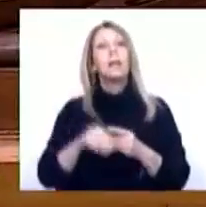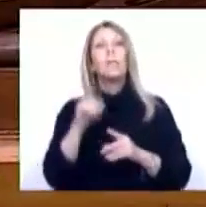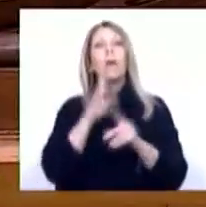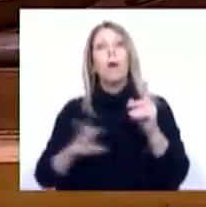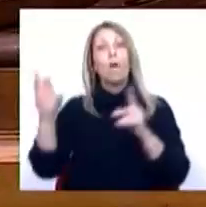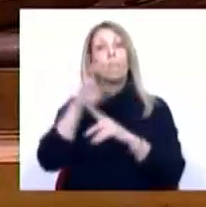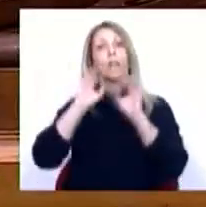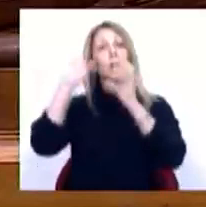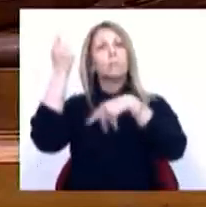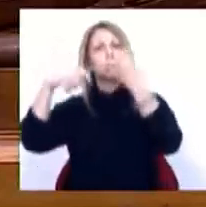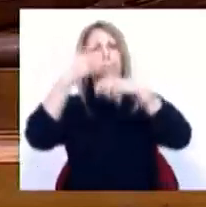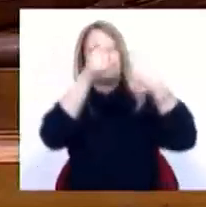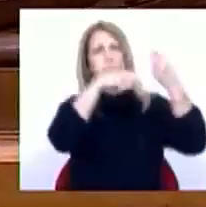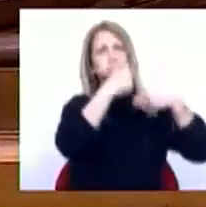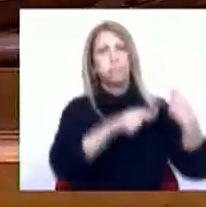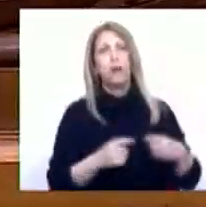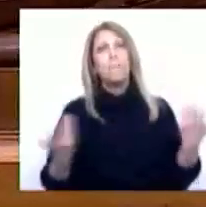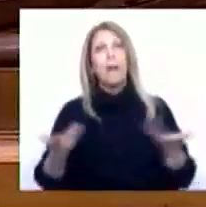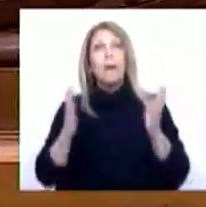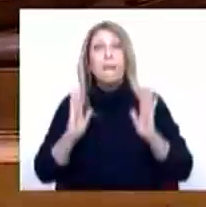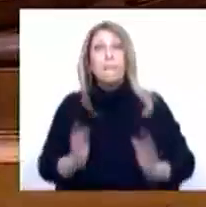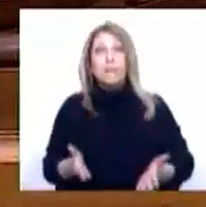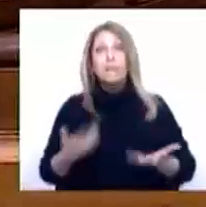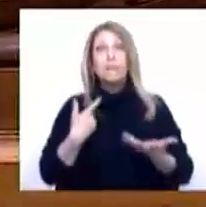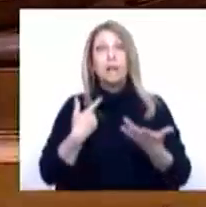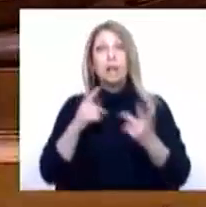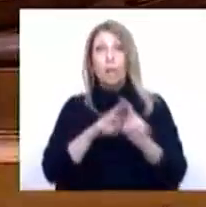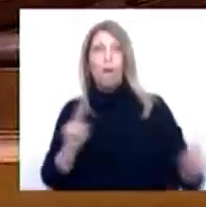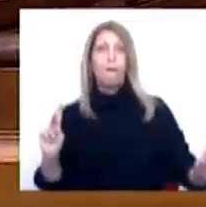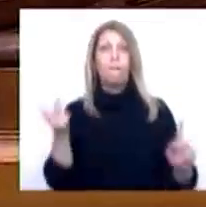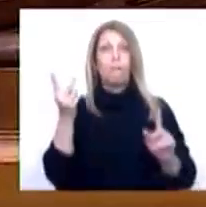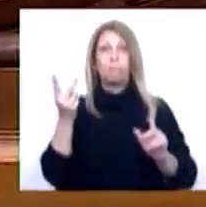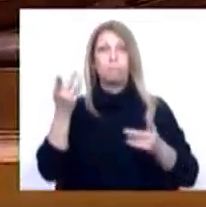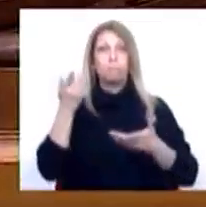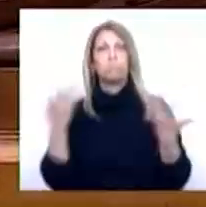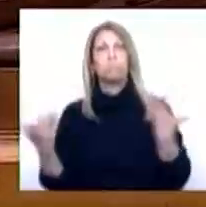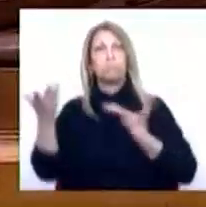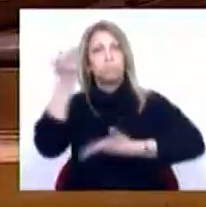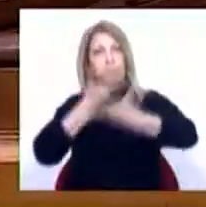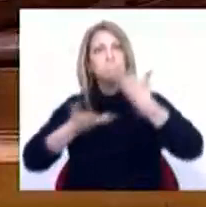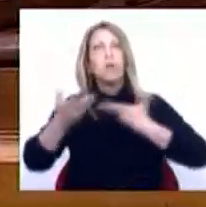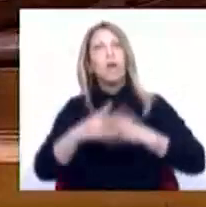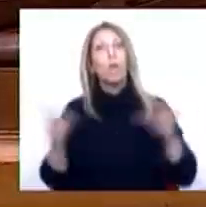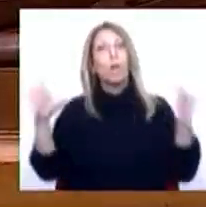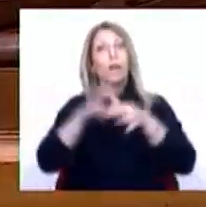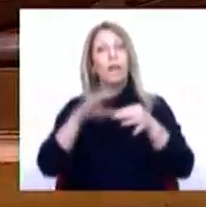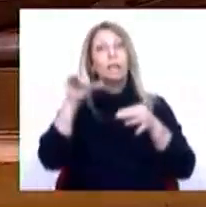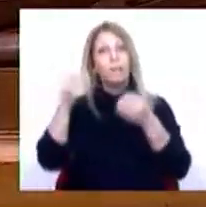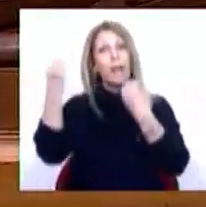Mas isto tem que funcionar numa espécie de hélice dupla, ligado também ao mapa das importações. Nós temos que ter uma